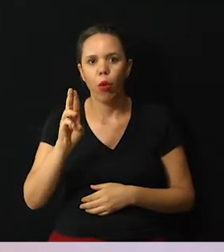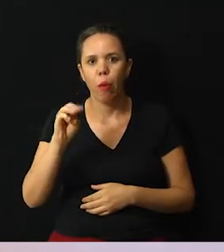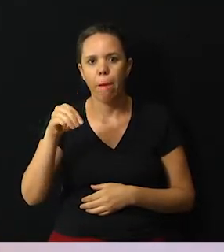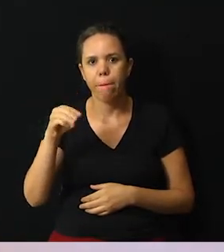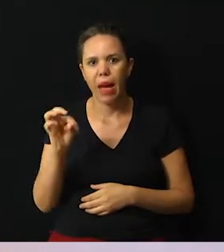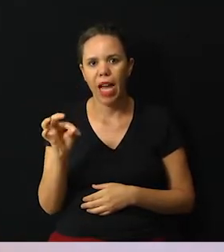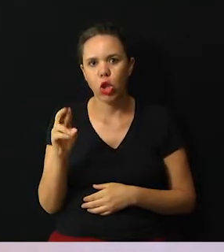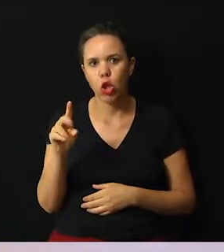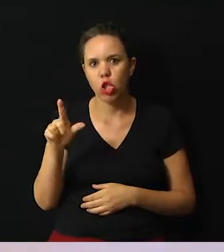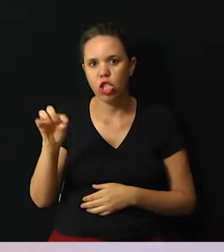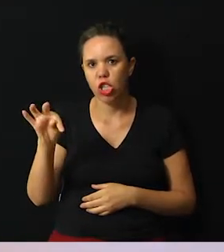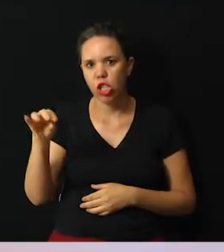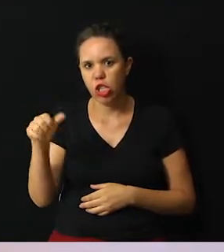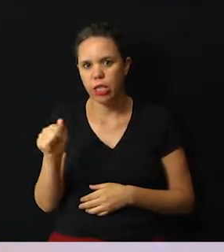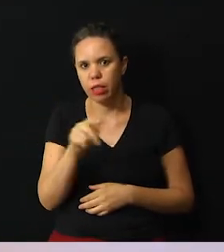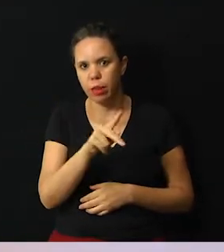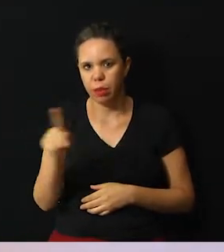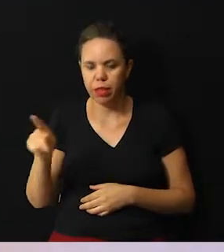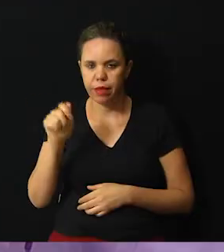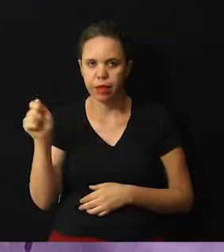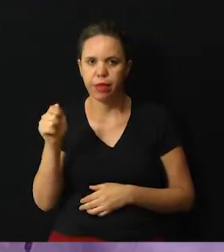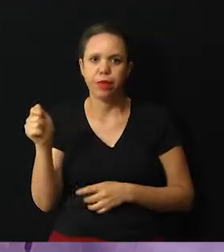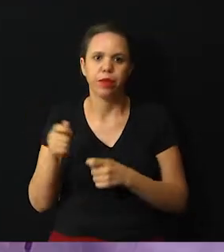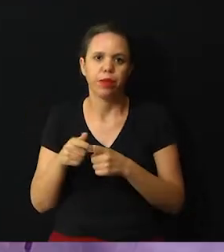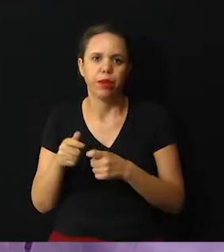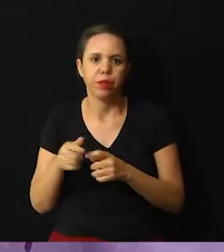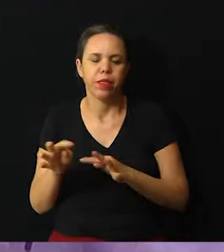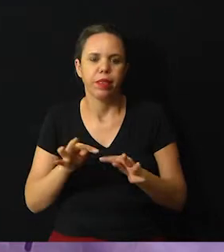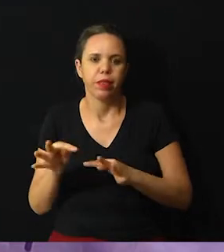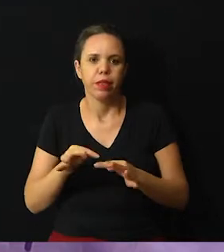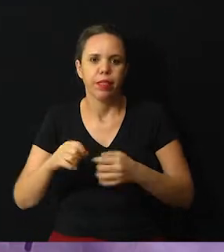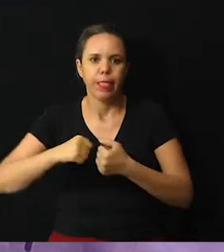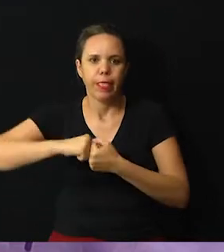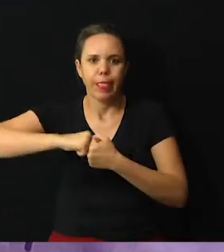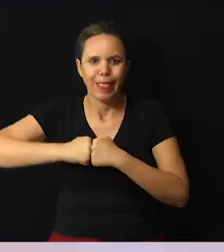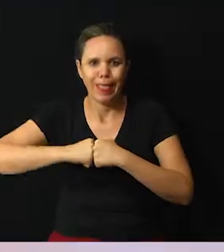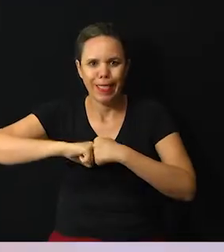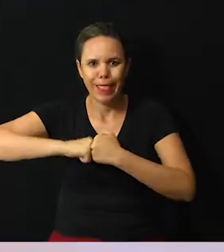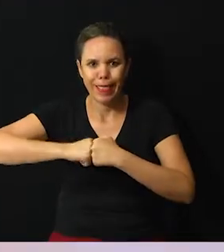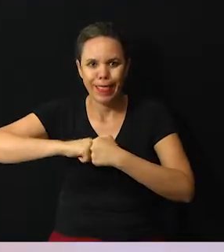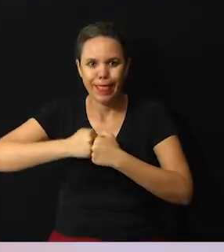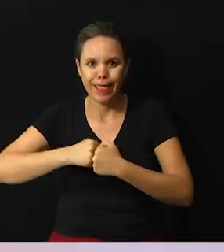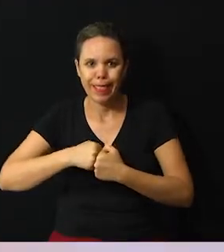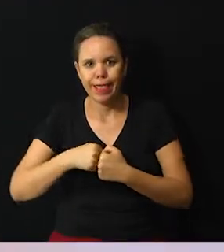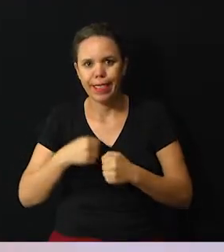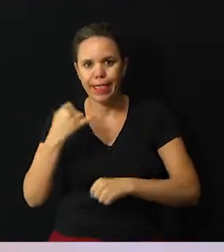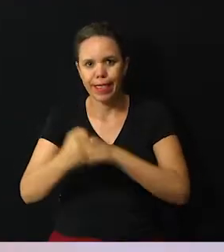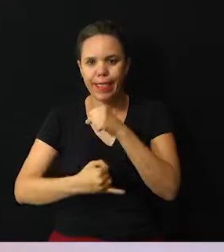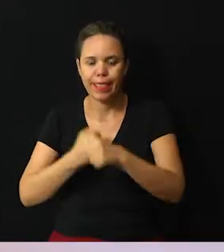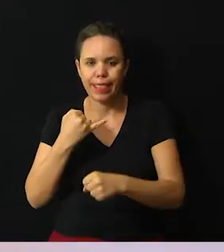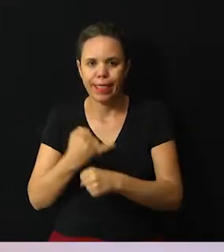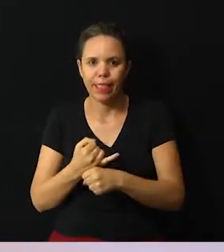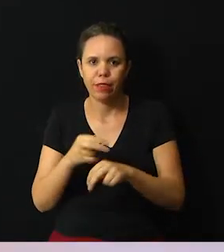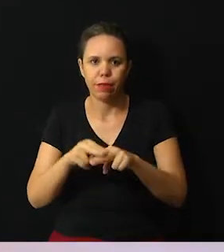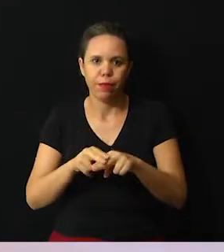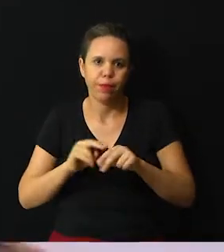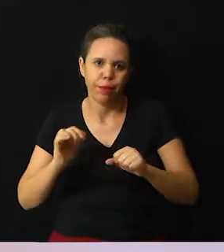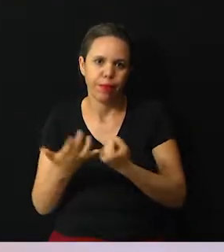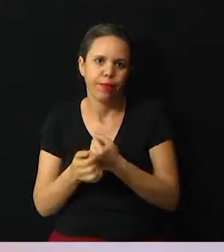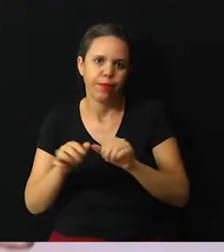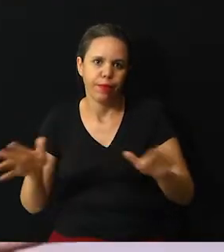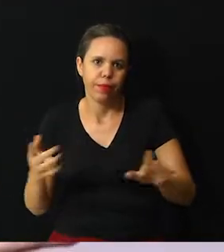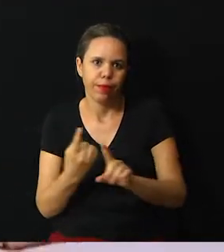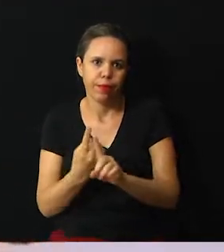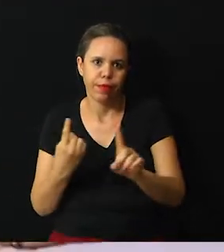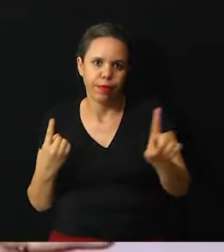Comissão de Dor da Sociedade Brasileira de Reumatologia. Eu lembro você de casa que a gente está assim, de maneira online,